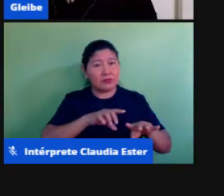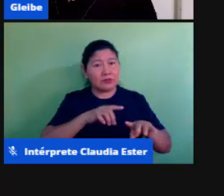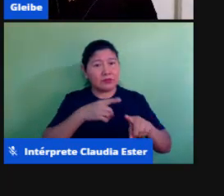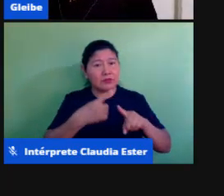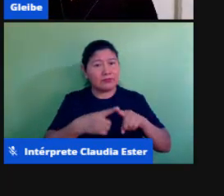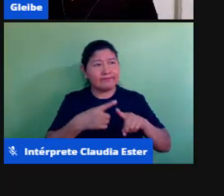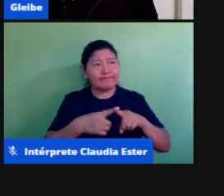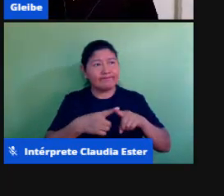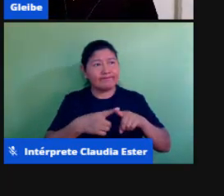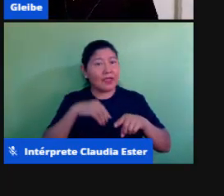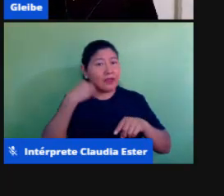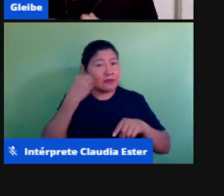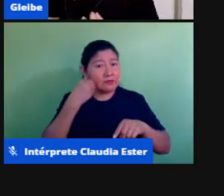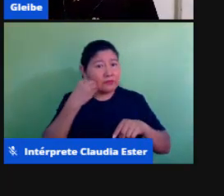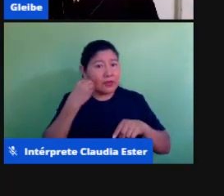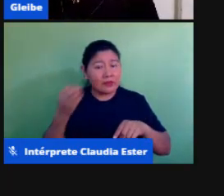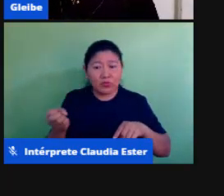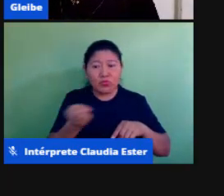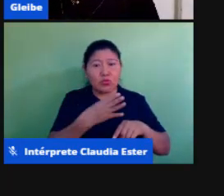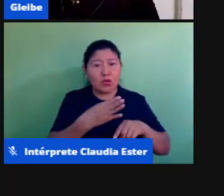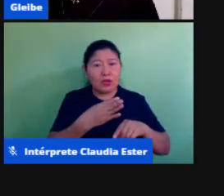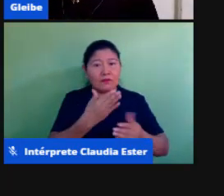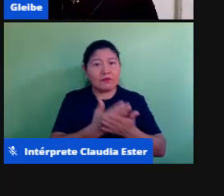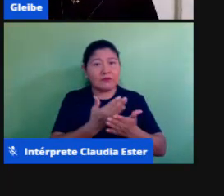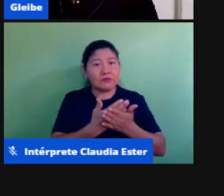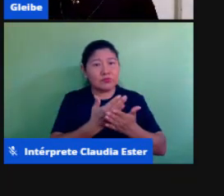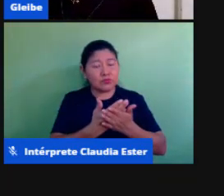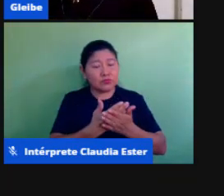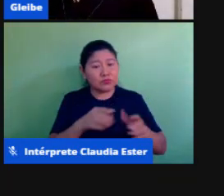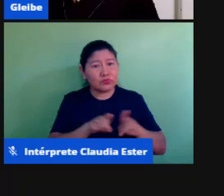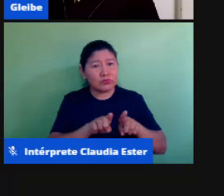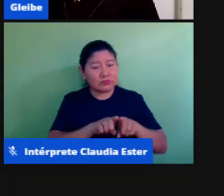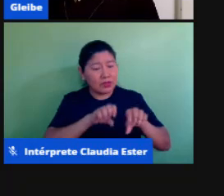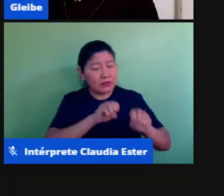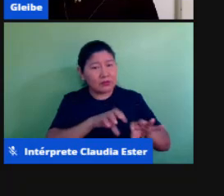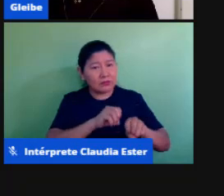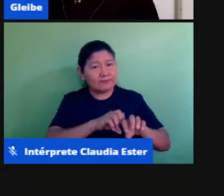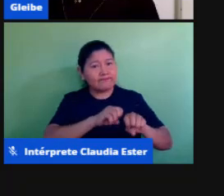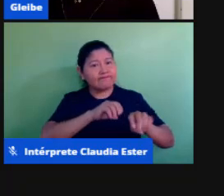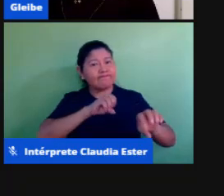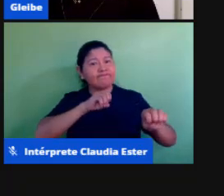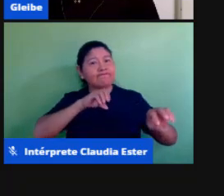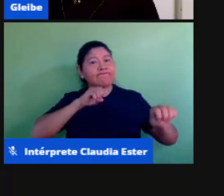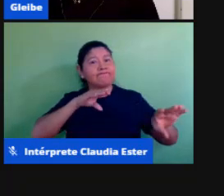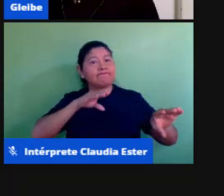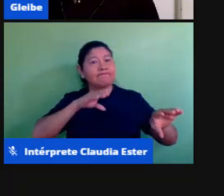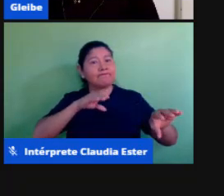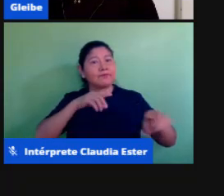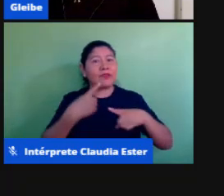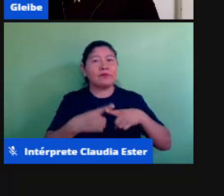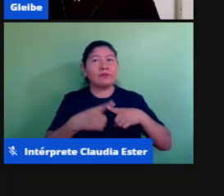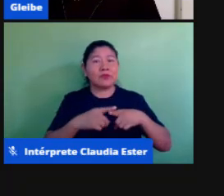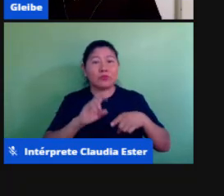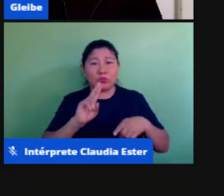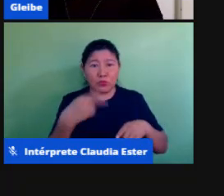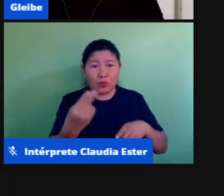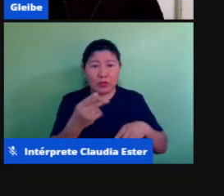distante, sendo que o professor precisa dessa aproximação, precisa dessa interação com o aluno.